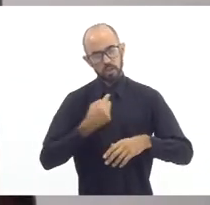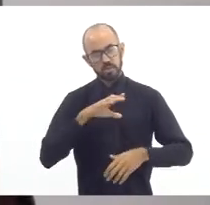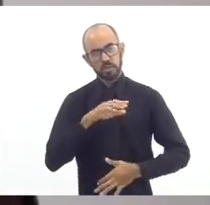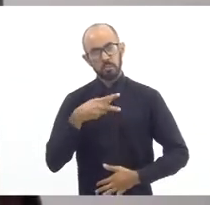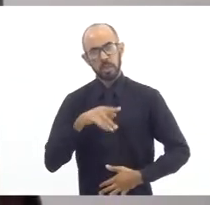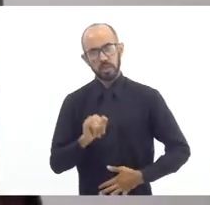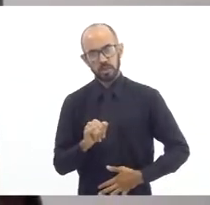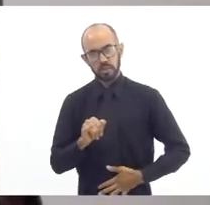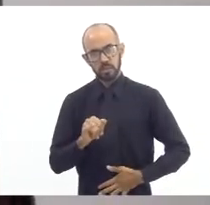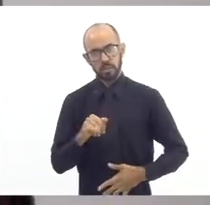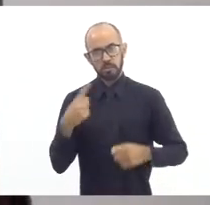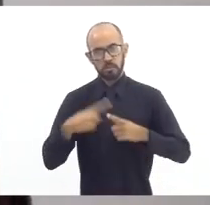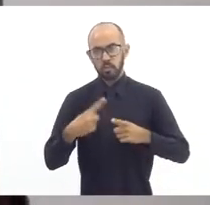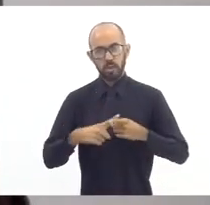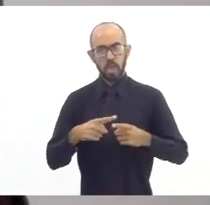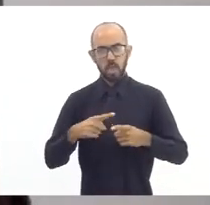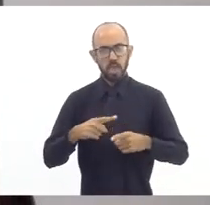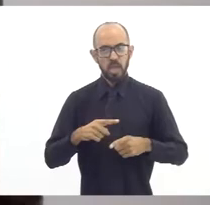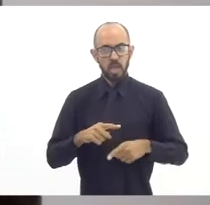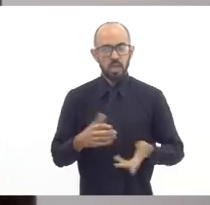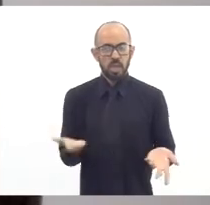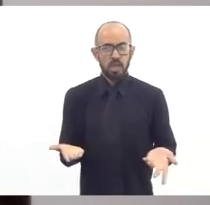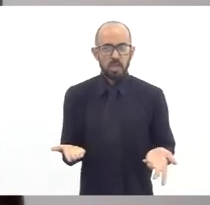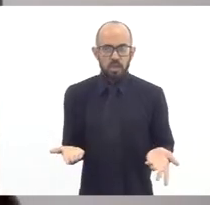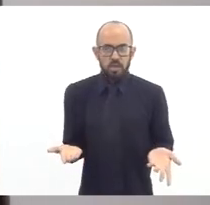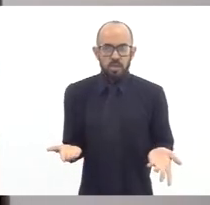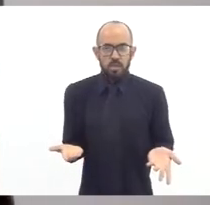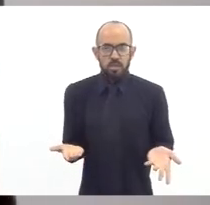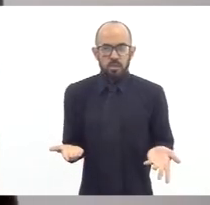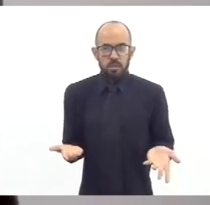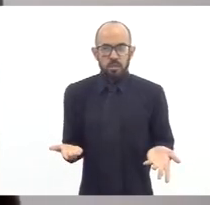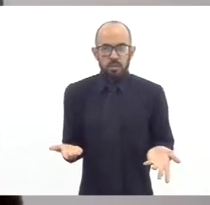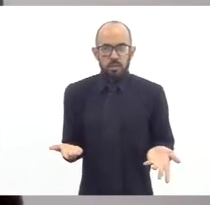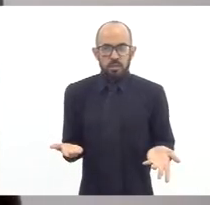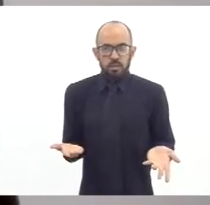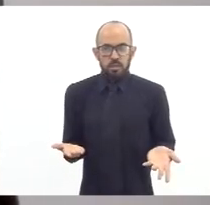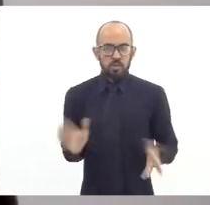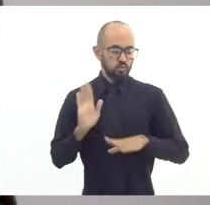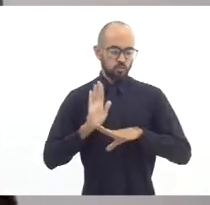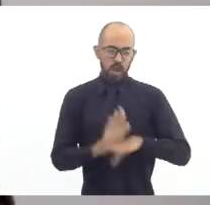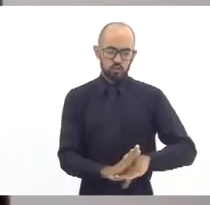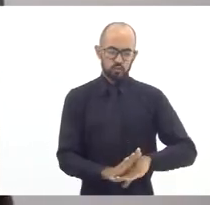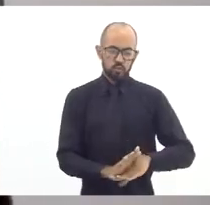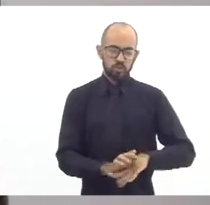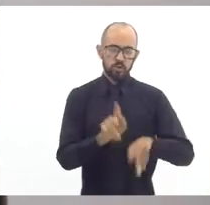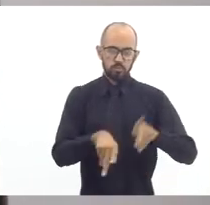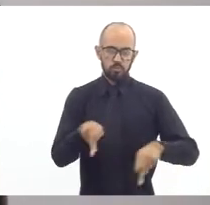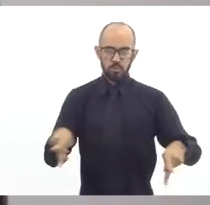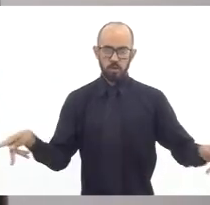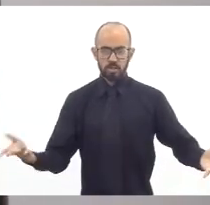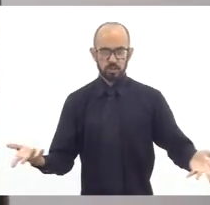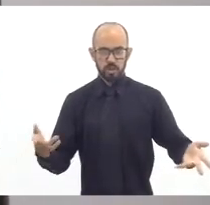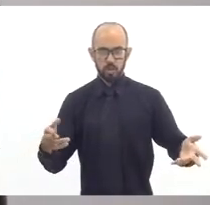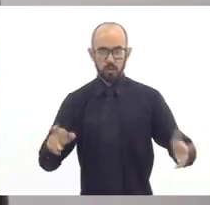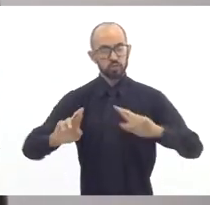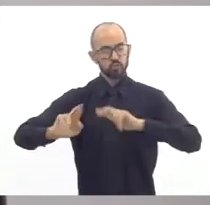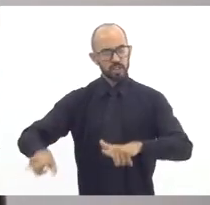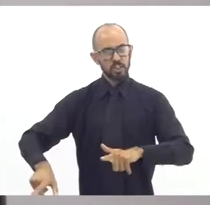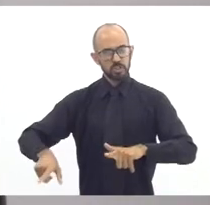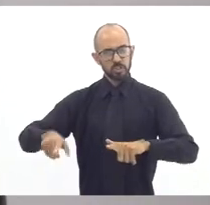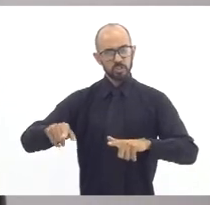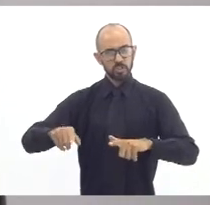é... Não é, de nenhuma forma, beneficia o usuário do sistema. Pelo contrário, ele se sente até